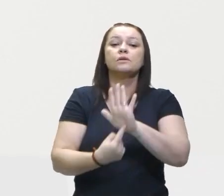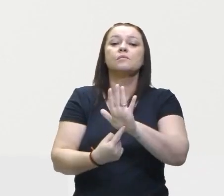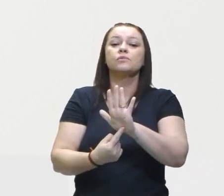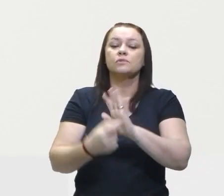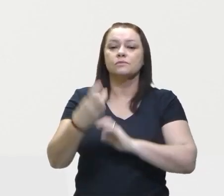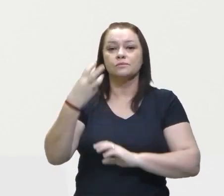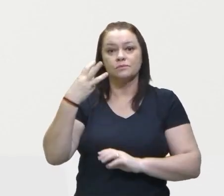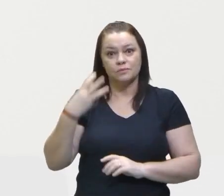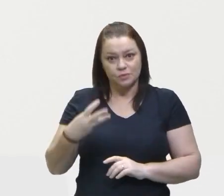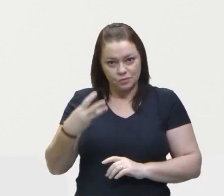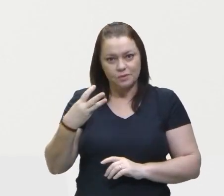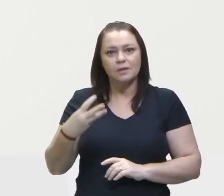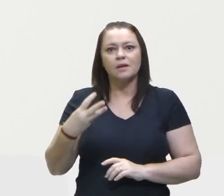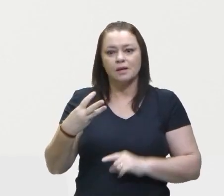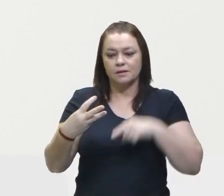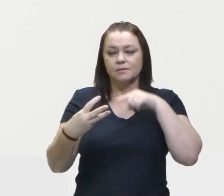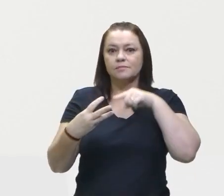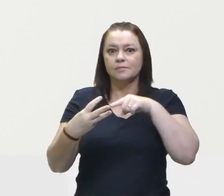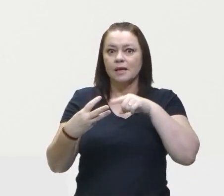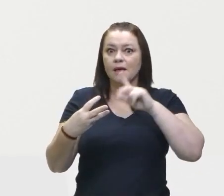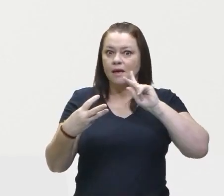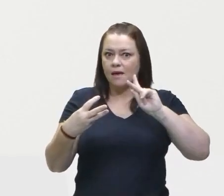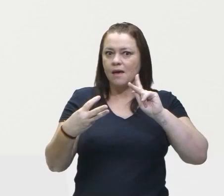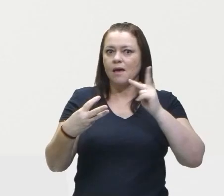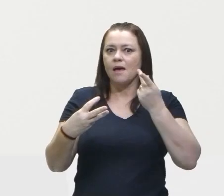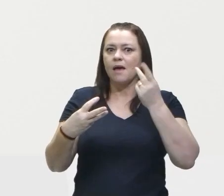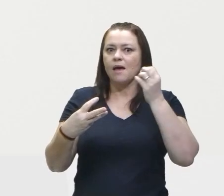Porque ele marca a hora.